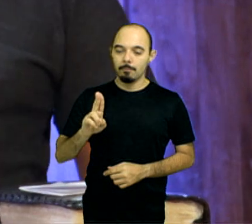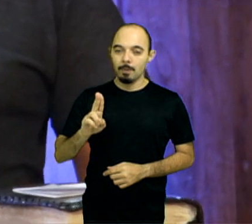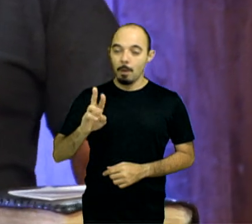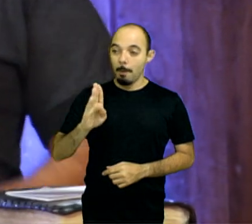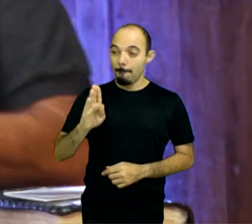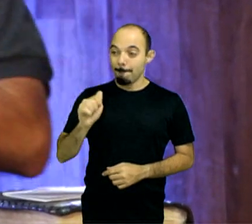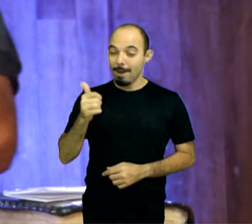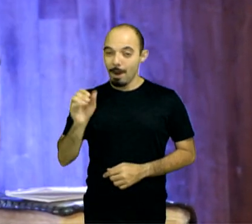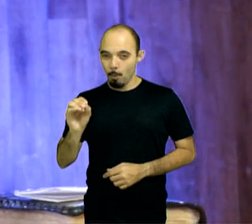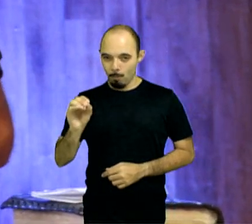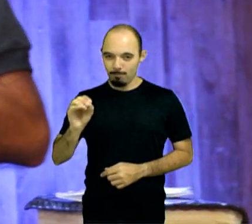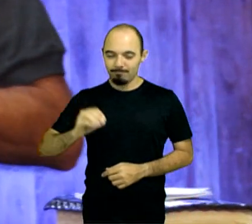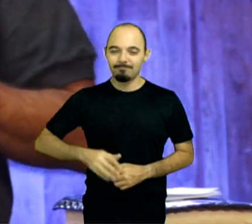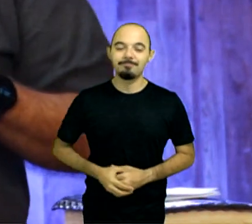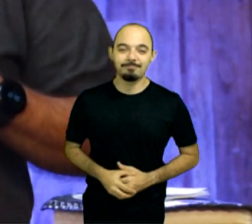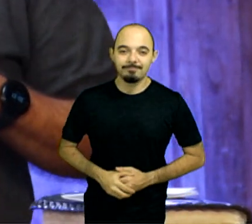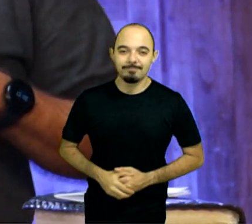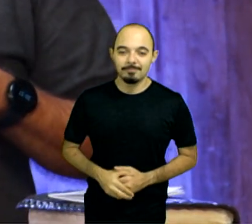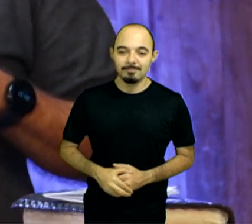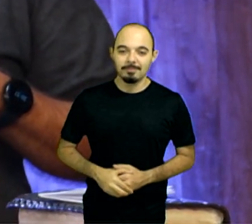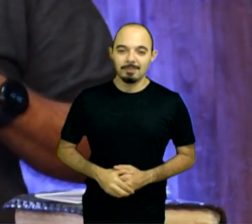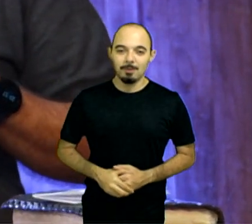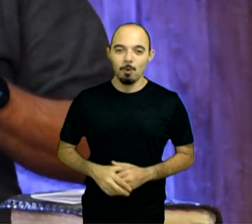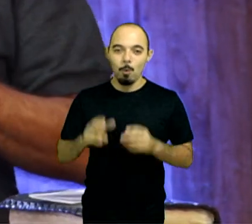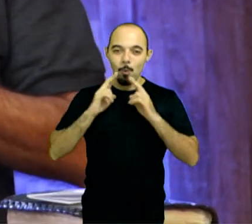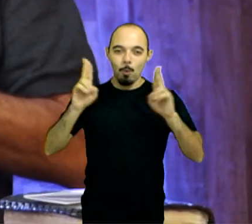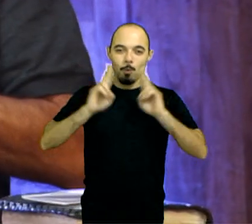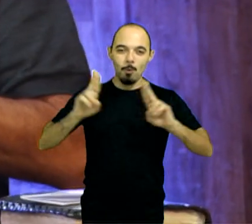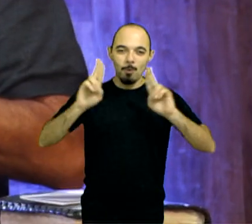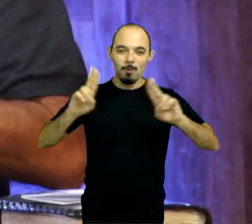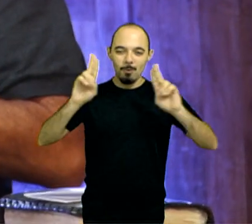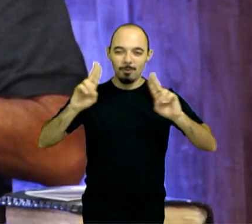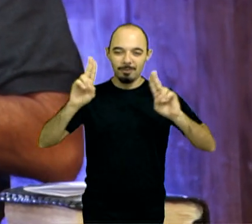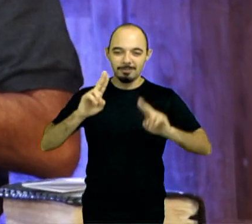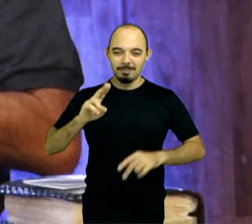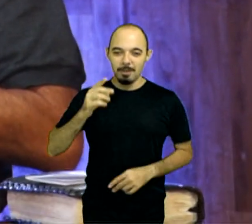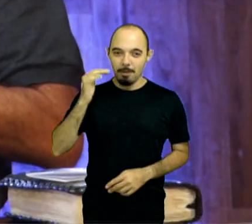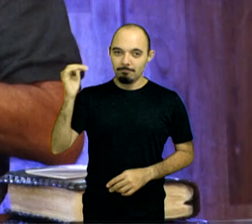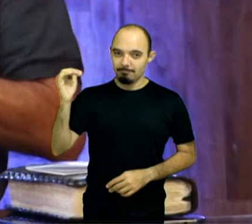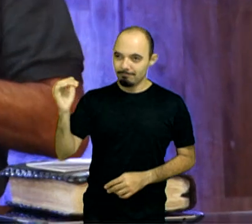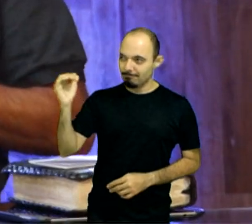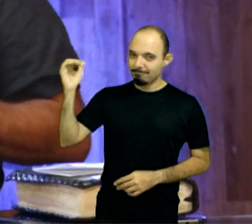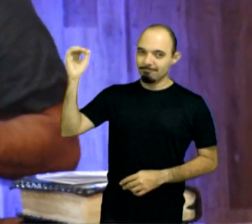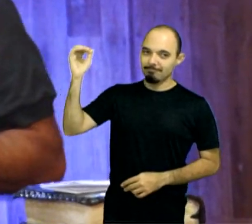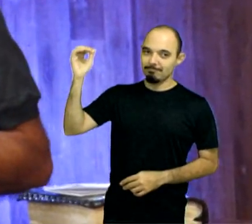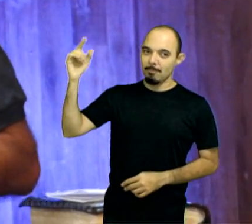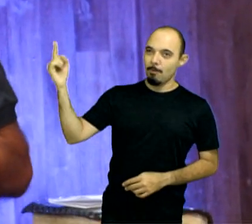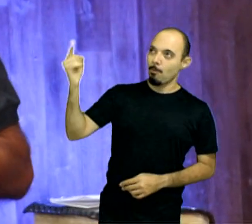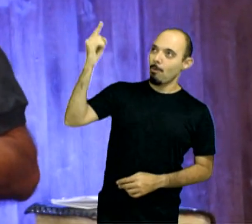Ahu, olha, ó. Olha o tamanho do... Te amo, meu.